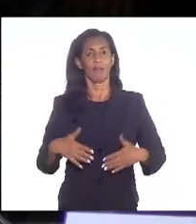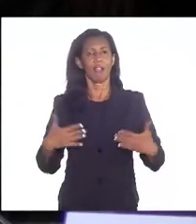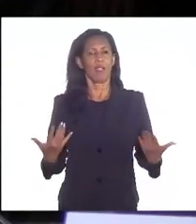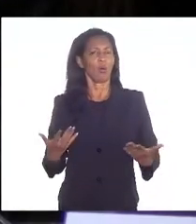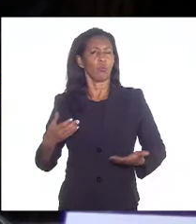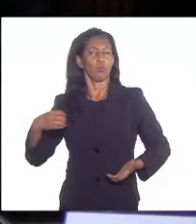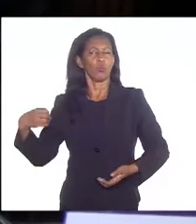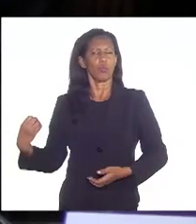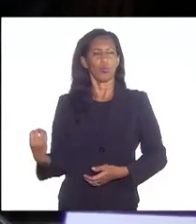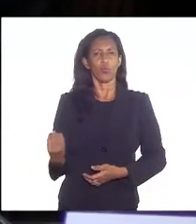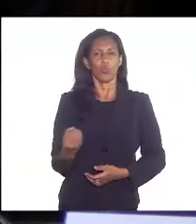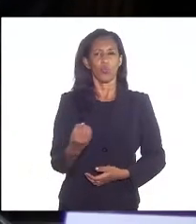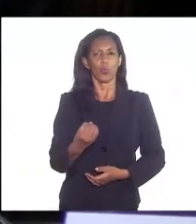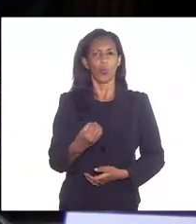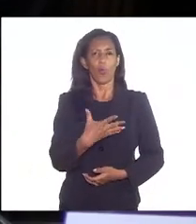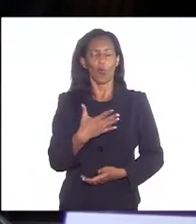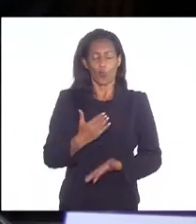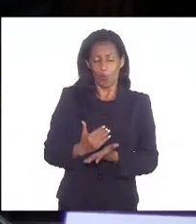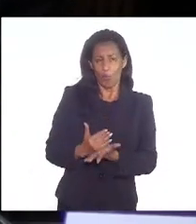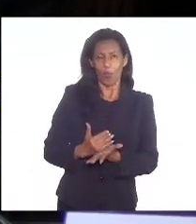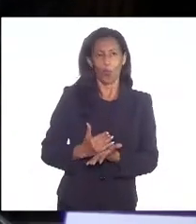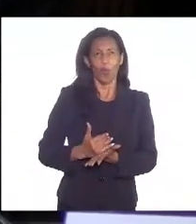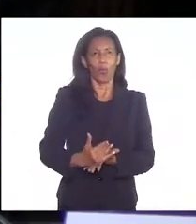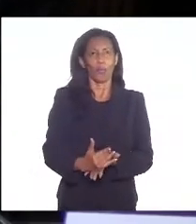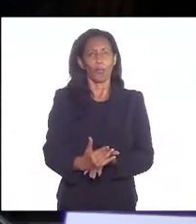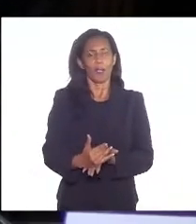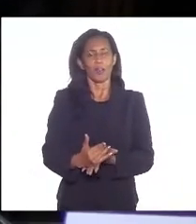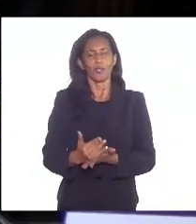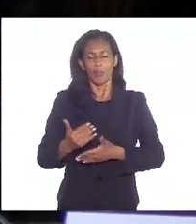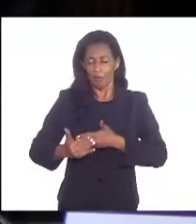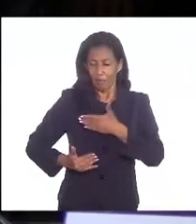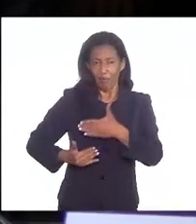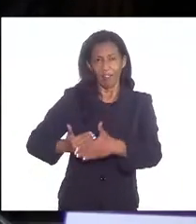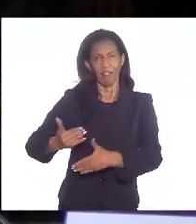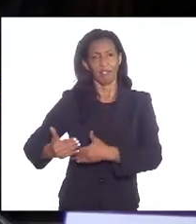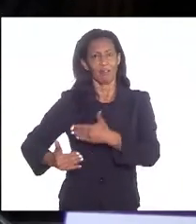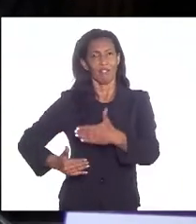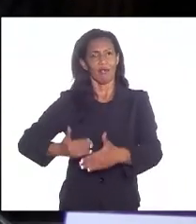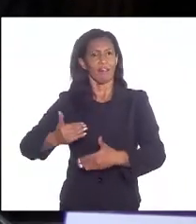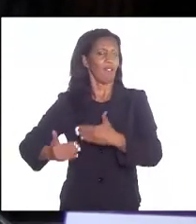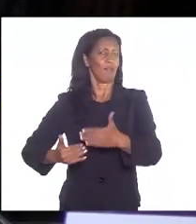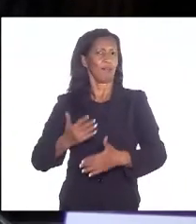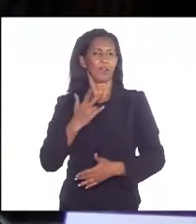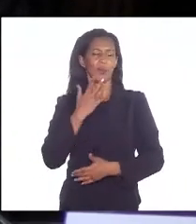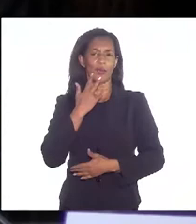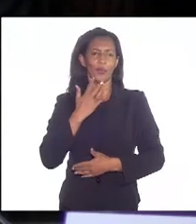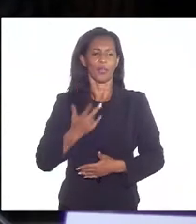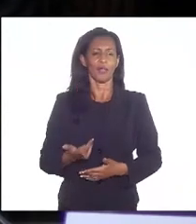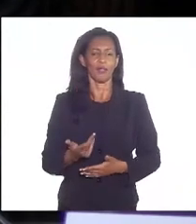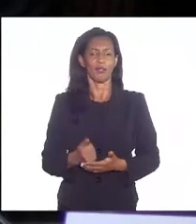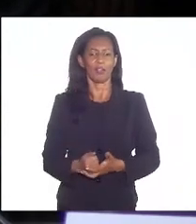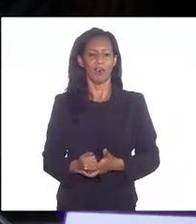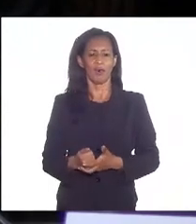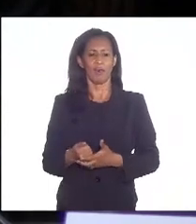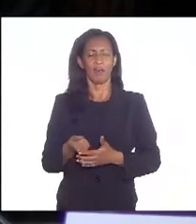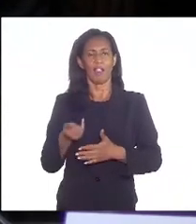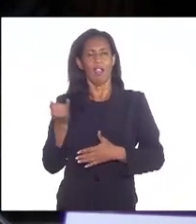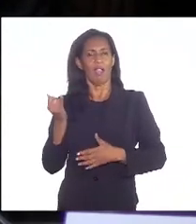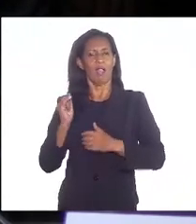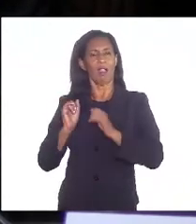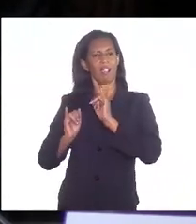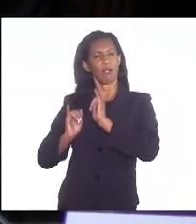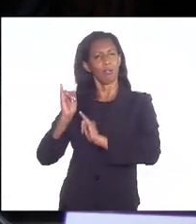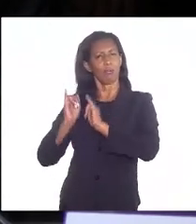novo, é o início de uma nova etapa no que diz respeito à indústria do